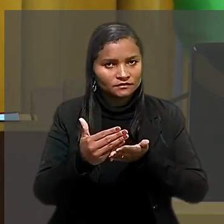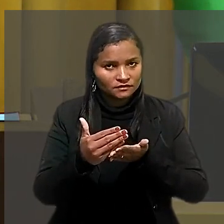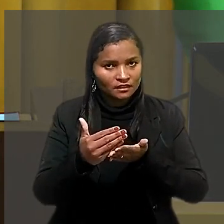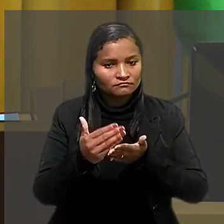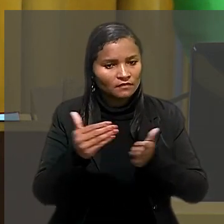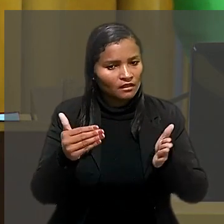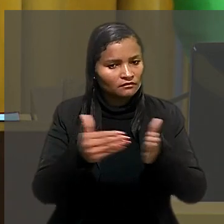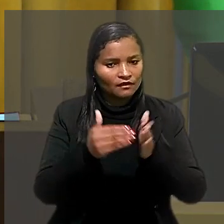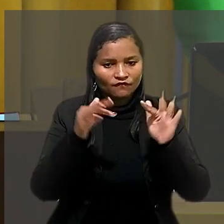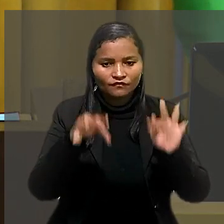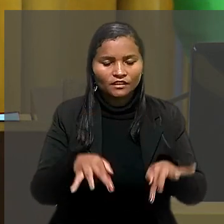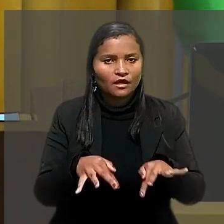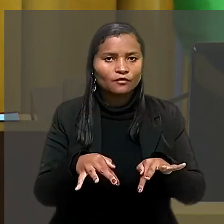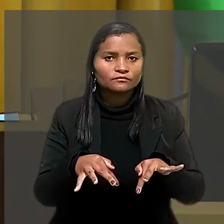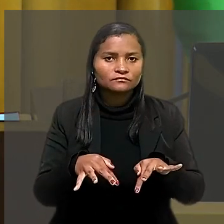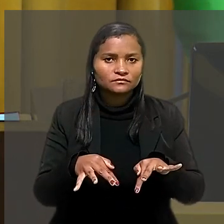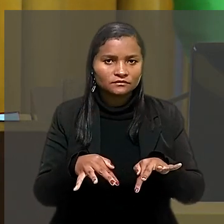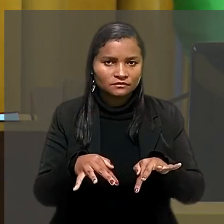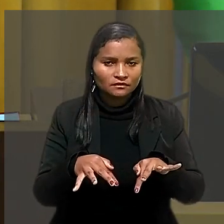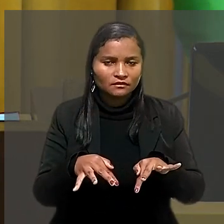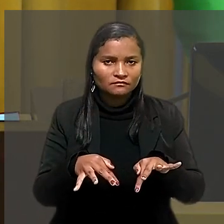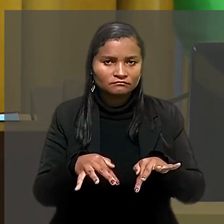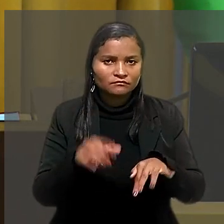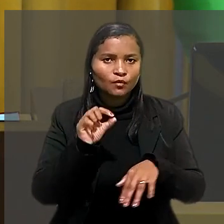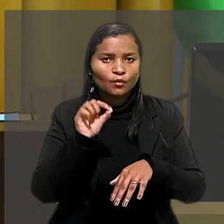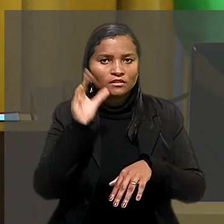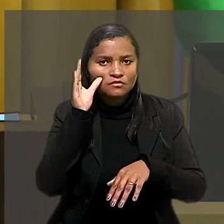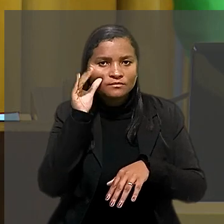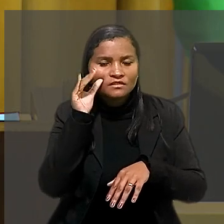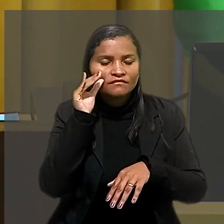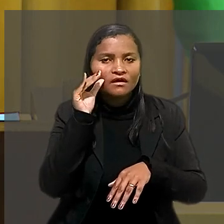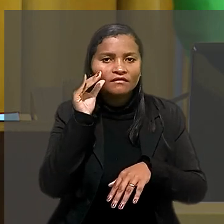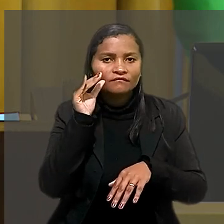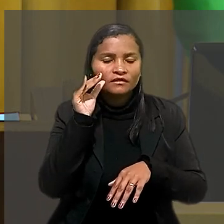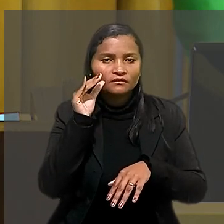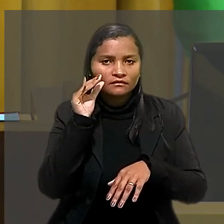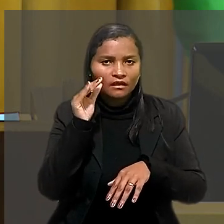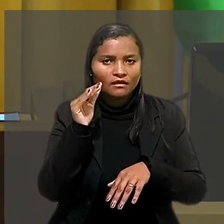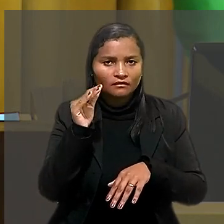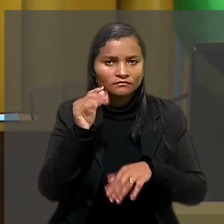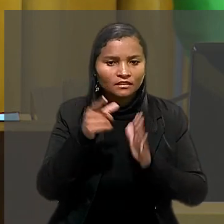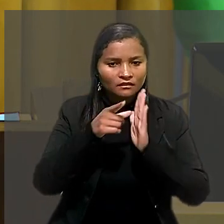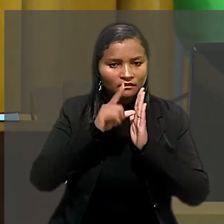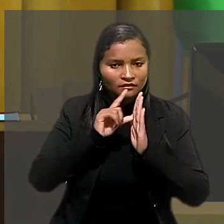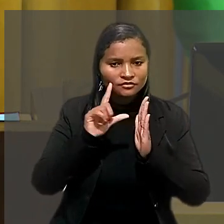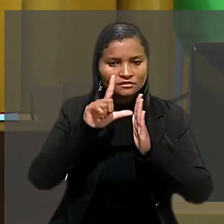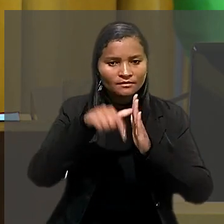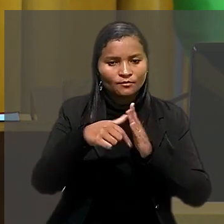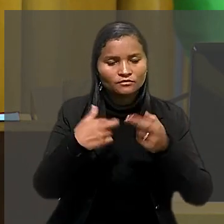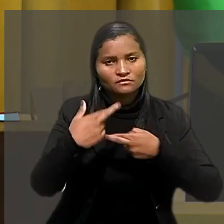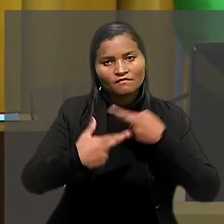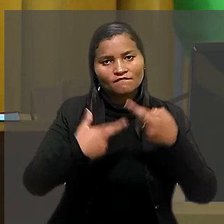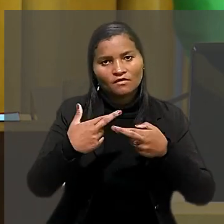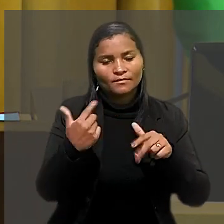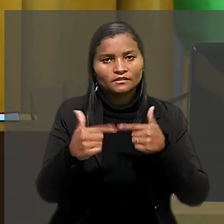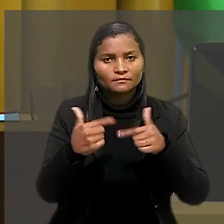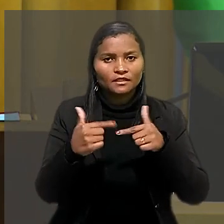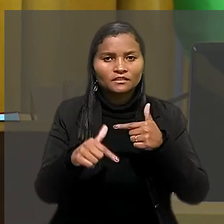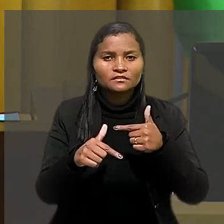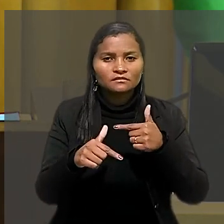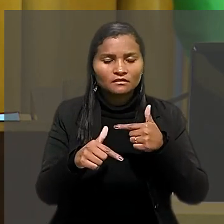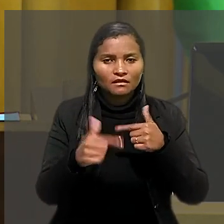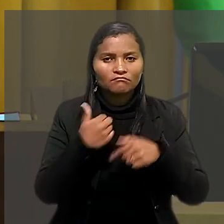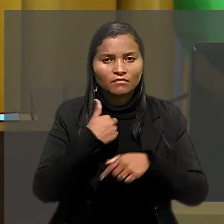nascedouro e que ia até o final. Aquilo que se observava era antes e depois da reforma trabalhista.